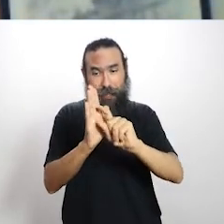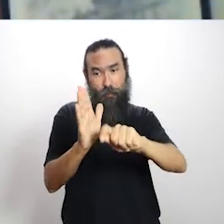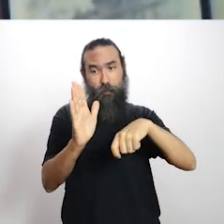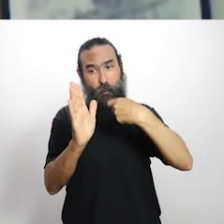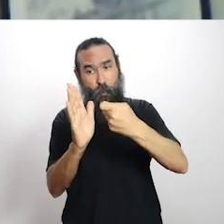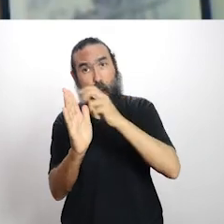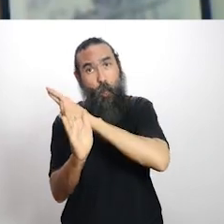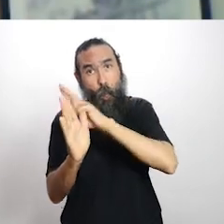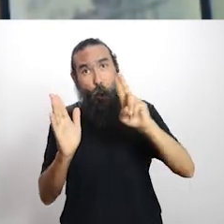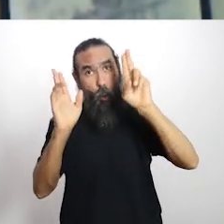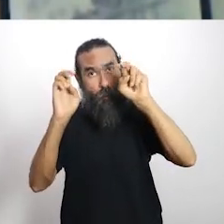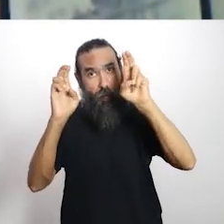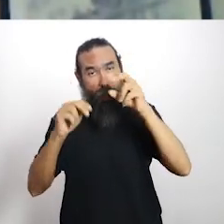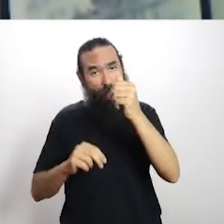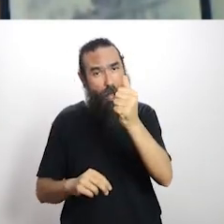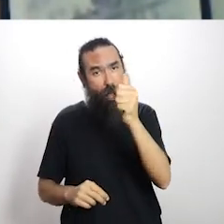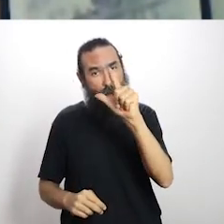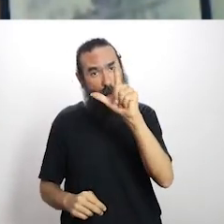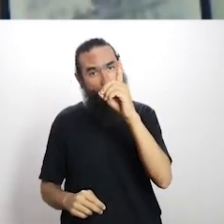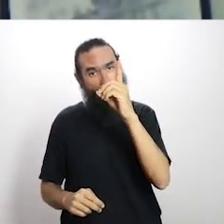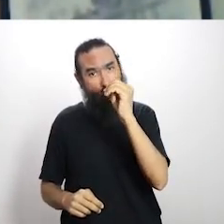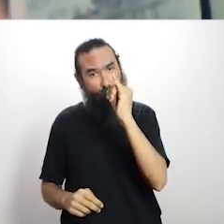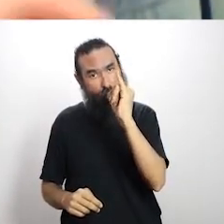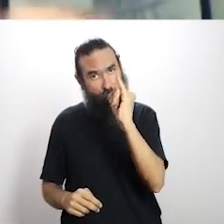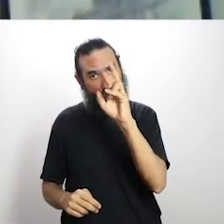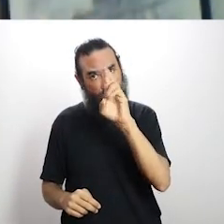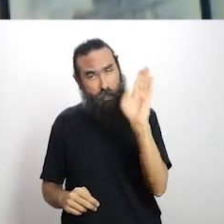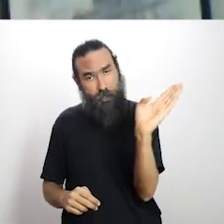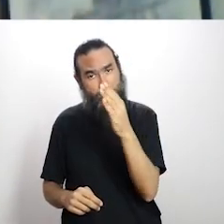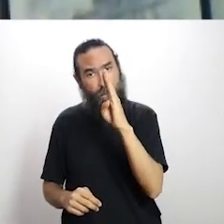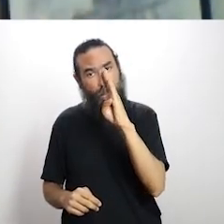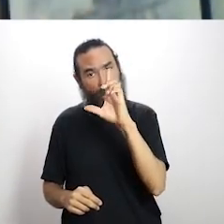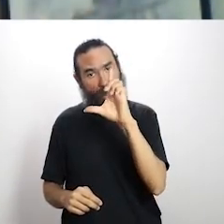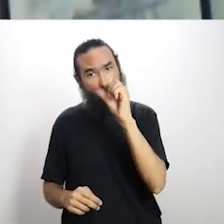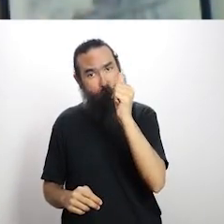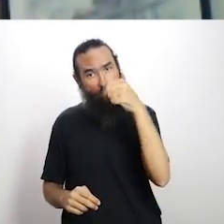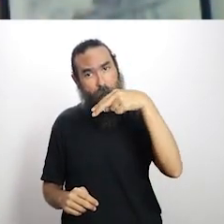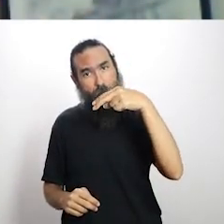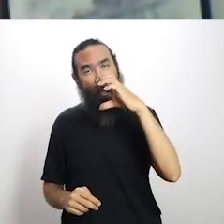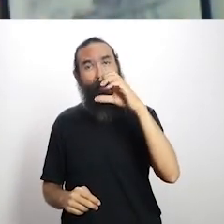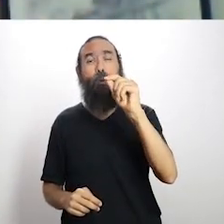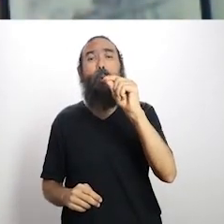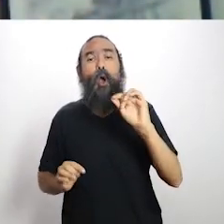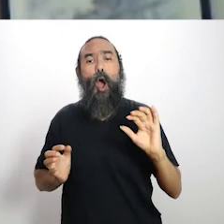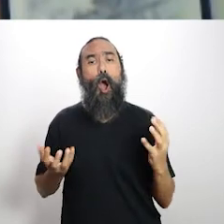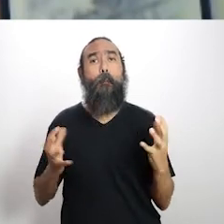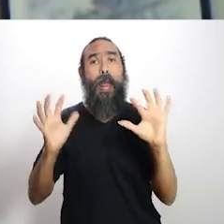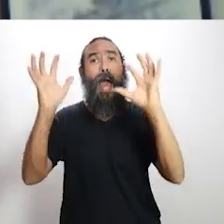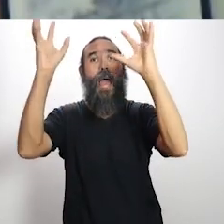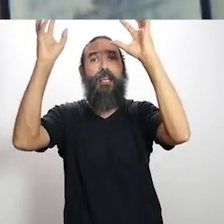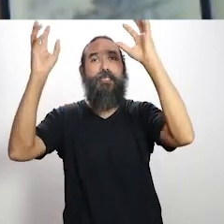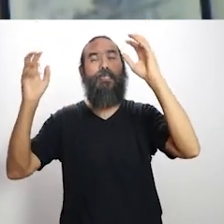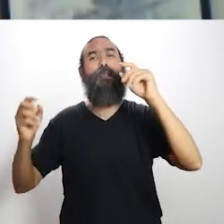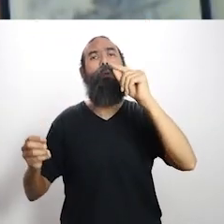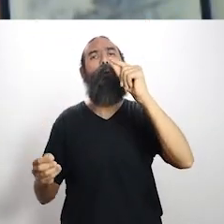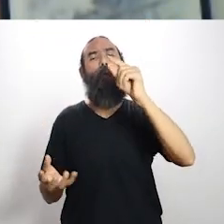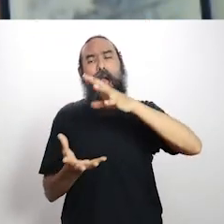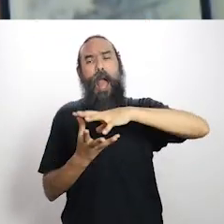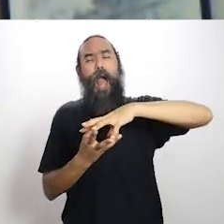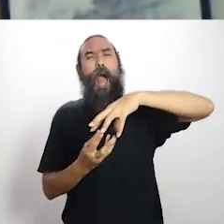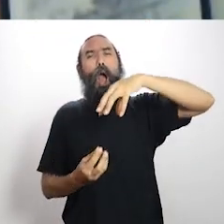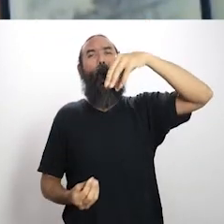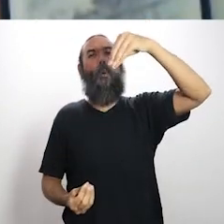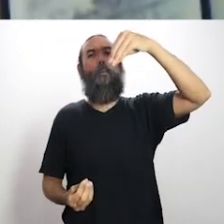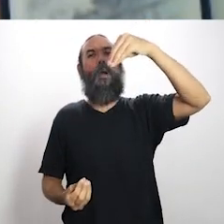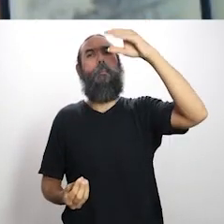tem um duplo sentido inclusive ela é emergencial ela atua no urgente no premente isso é